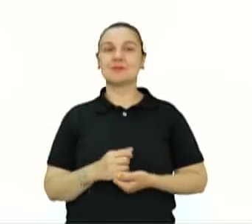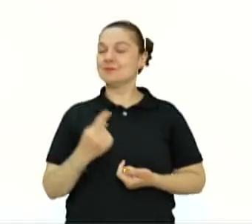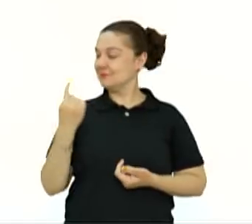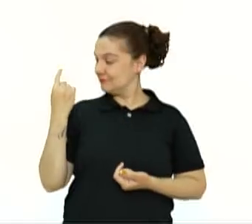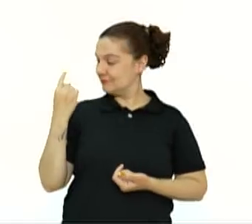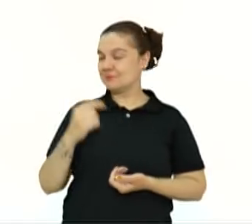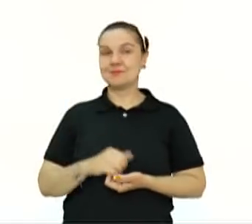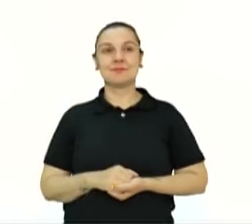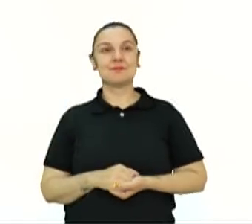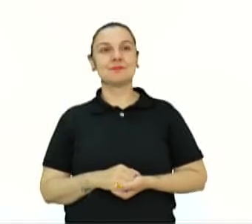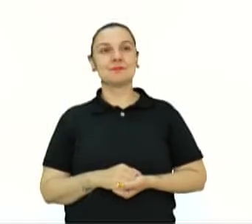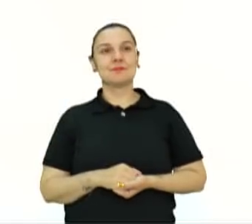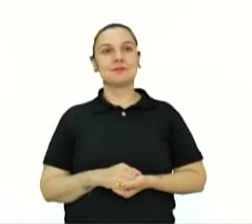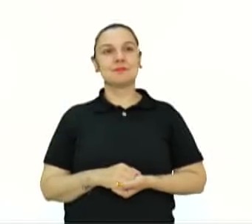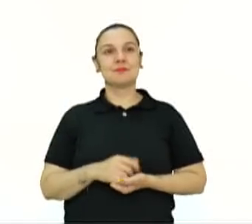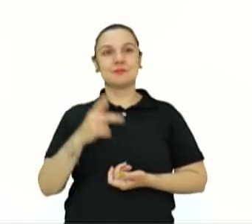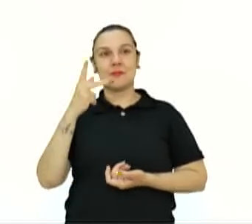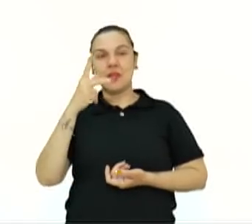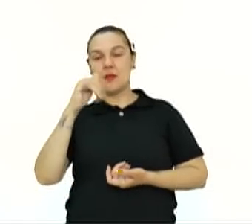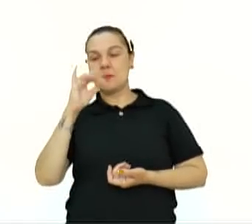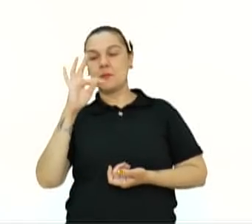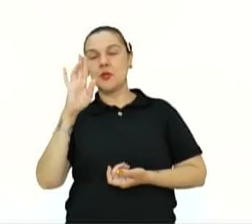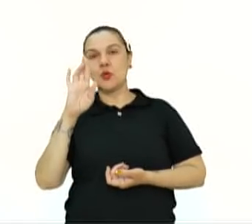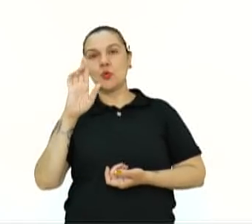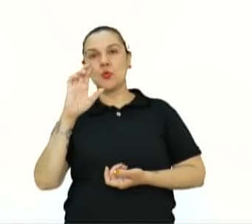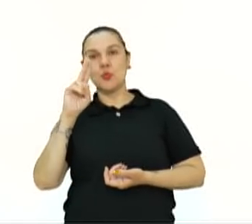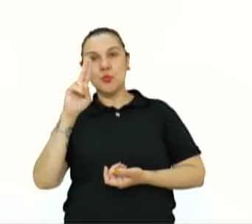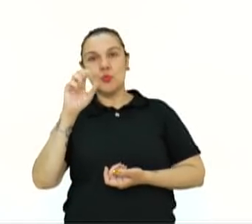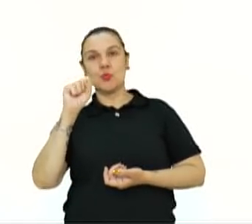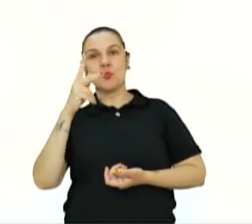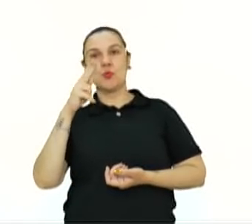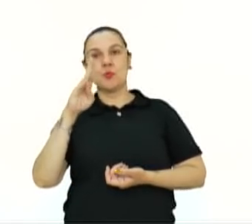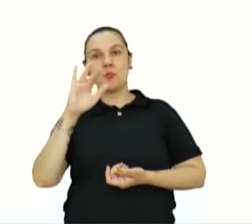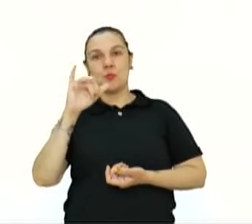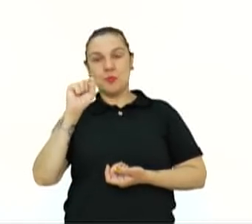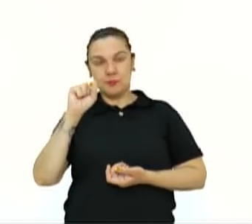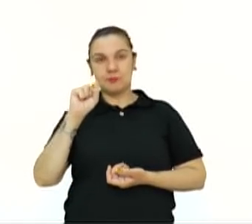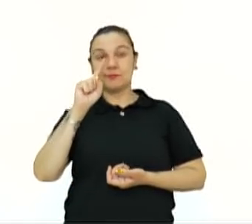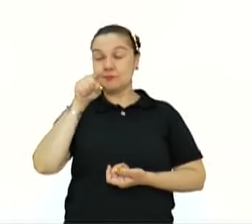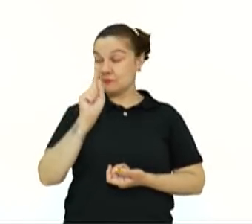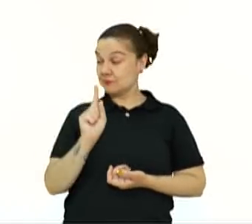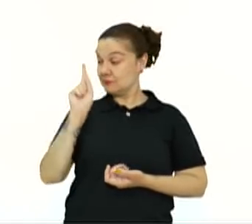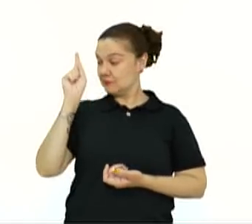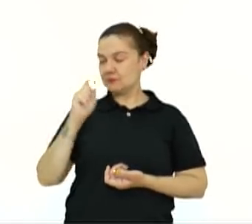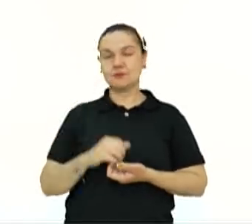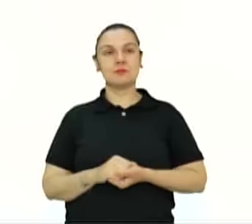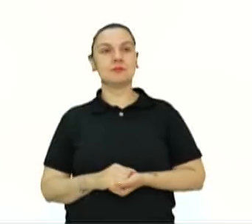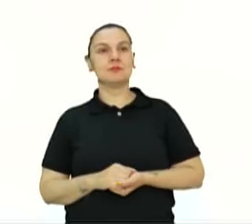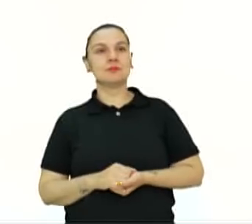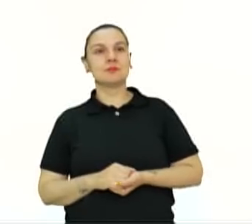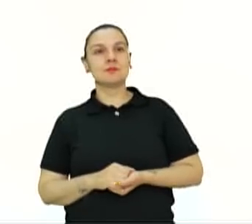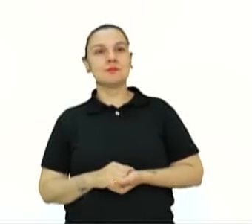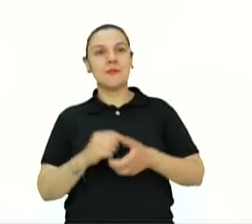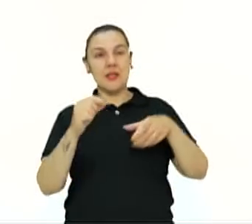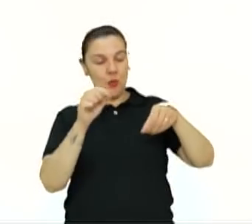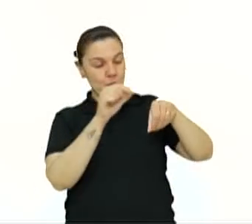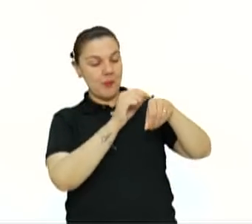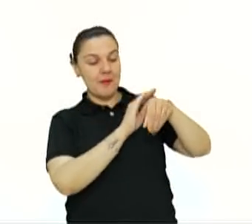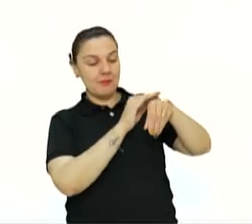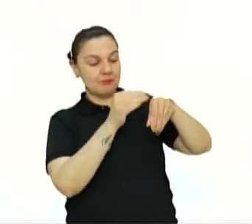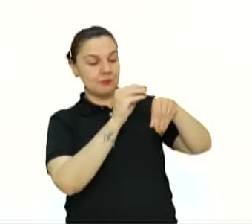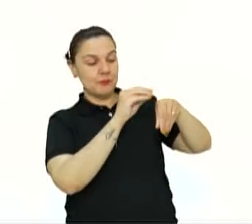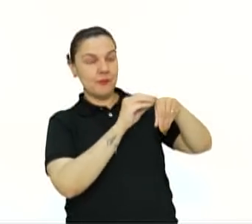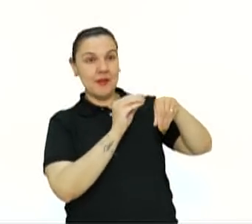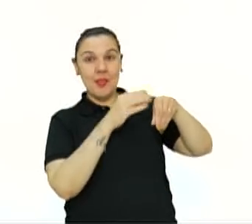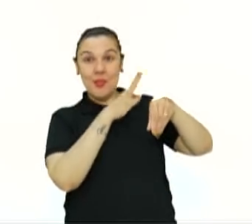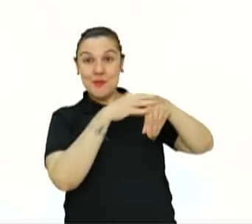né, os Piturus pubis, o nome científico dele, tá? Desse pequeno inseto que, olha só, gruda nas regiões,